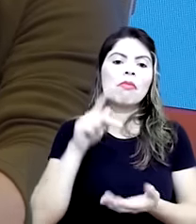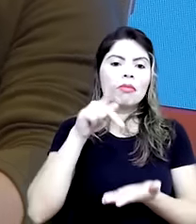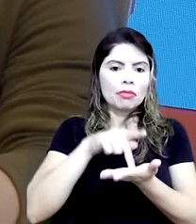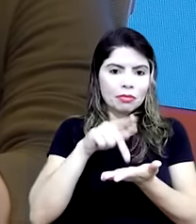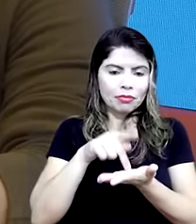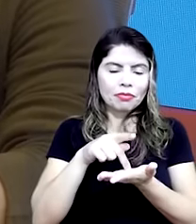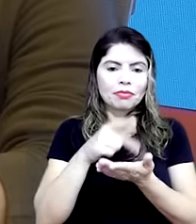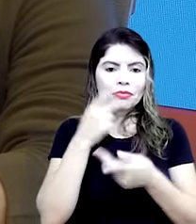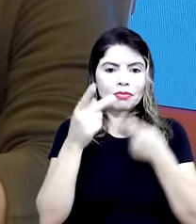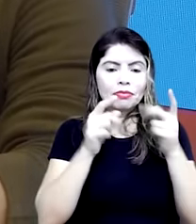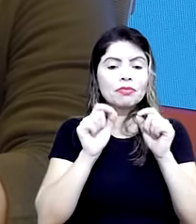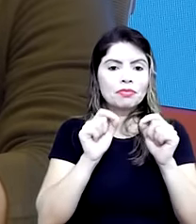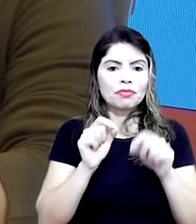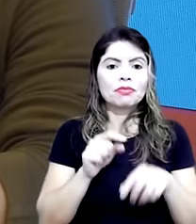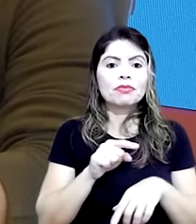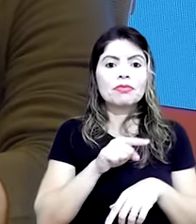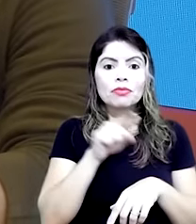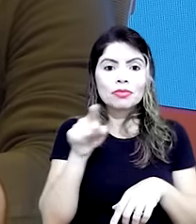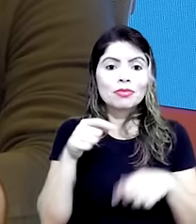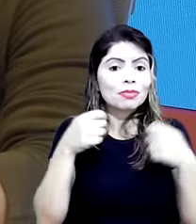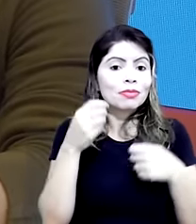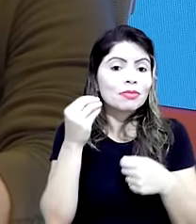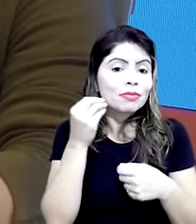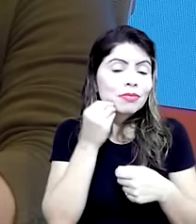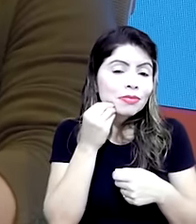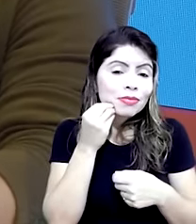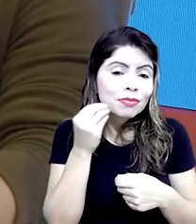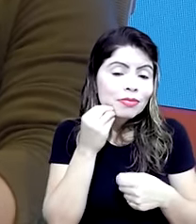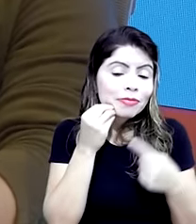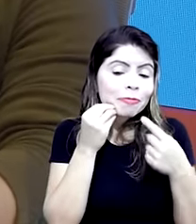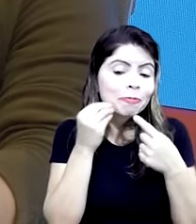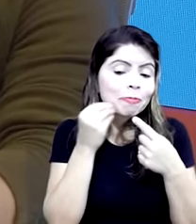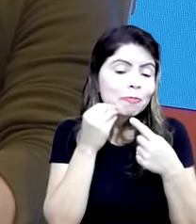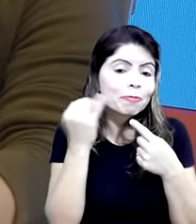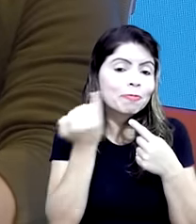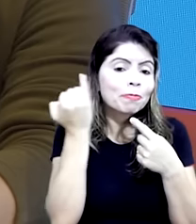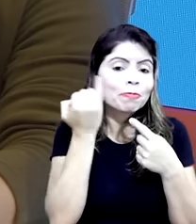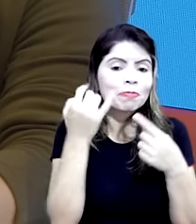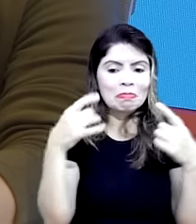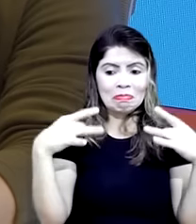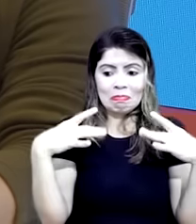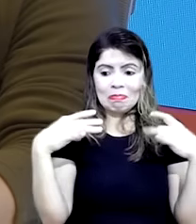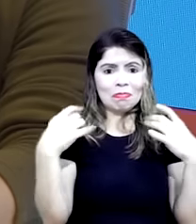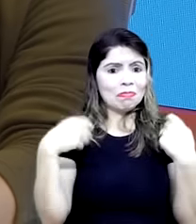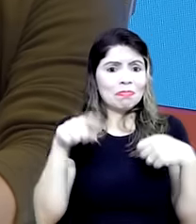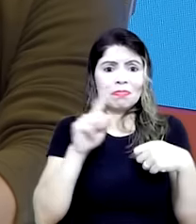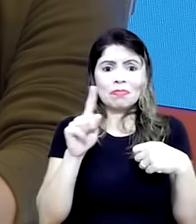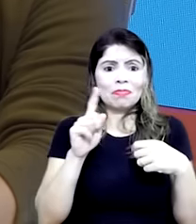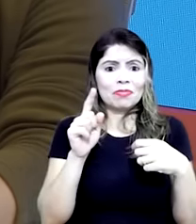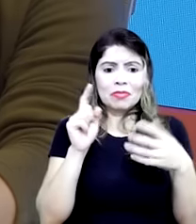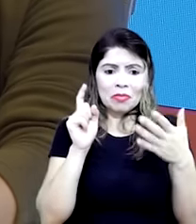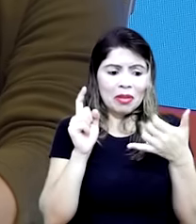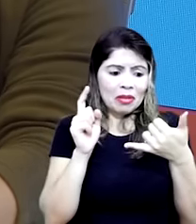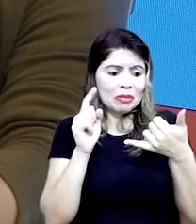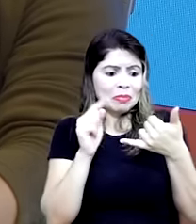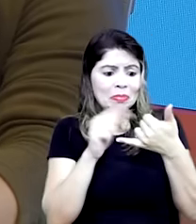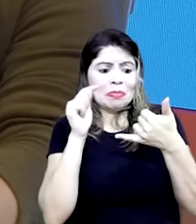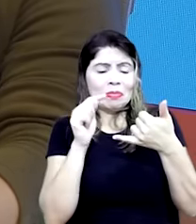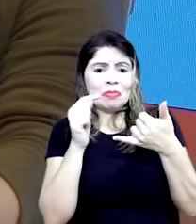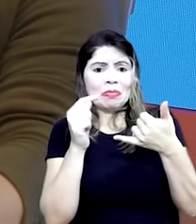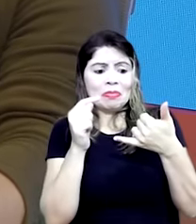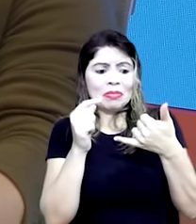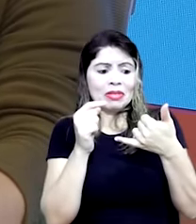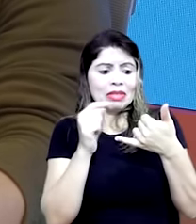não pode ter medo de de de apertar o botão de ir lá procurar porque tem gente fala assim ah eu não sei onde fica gente